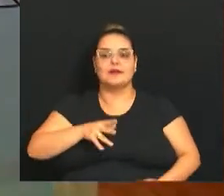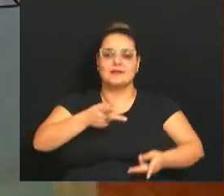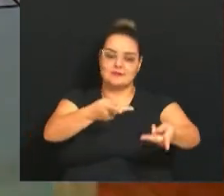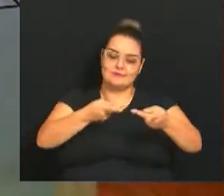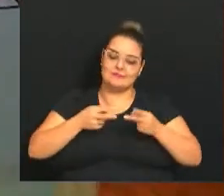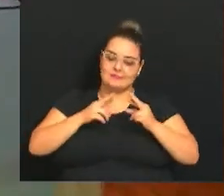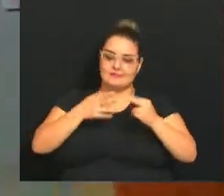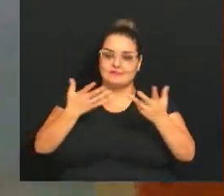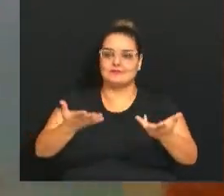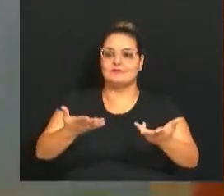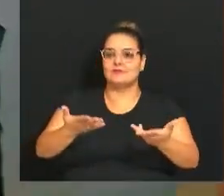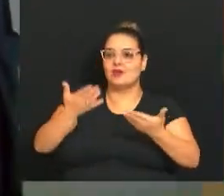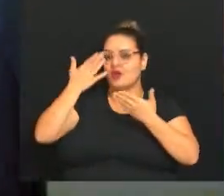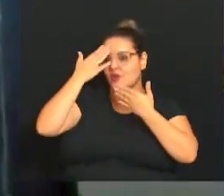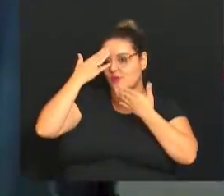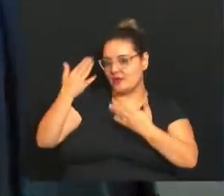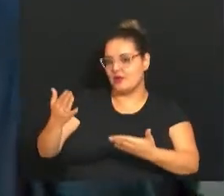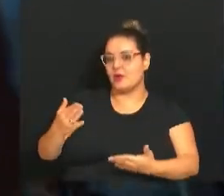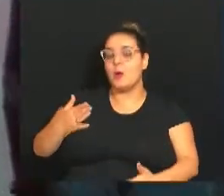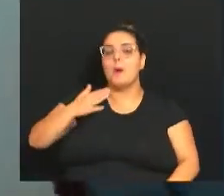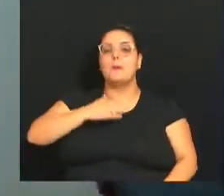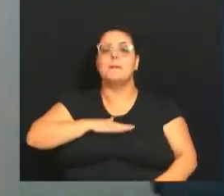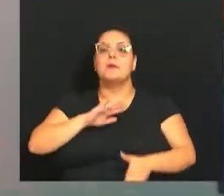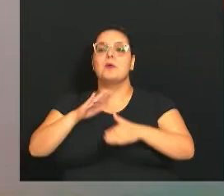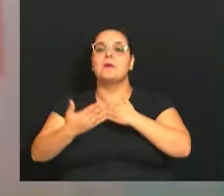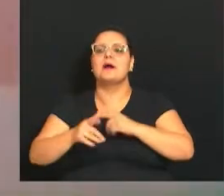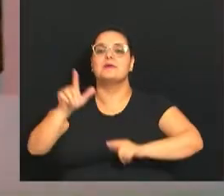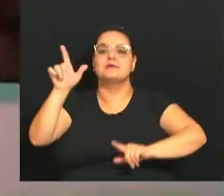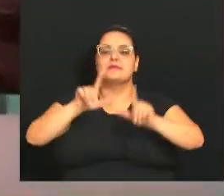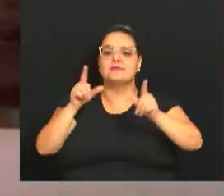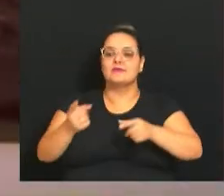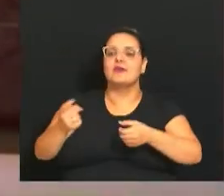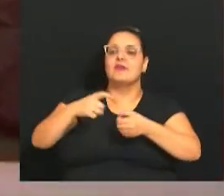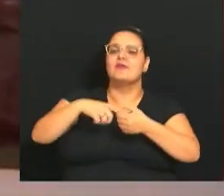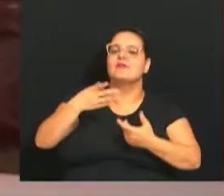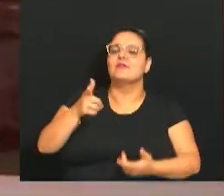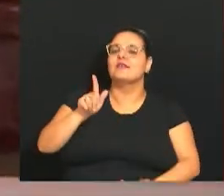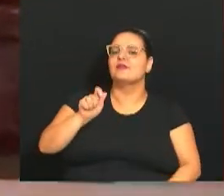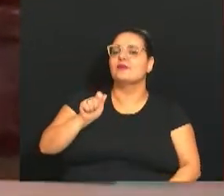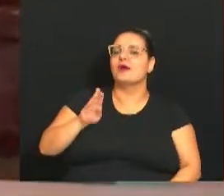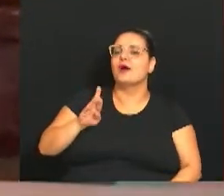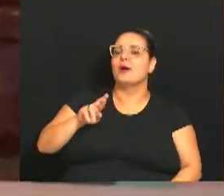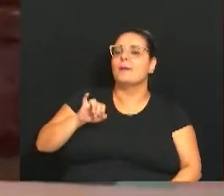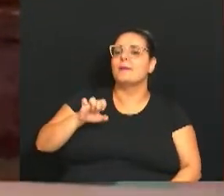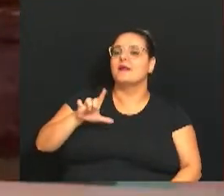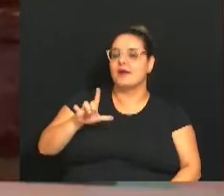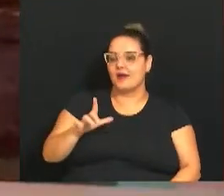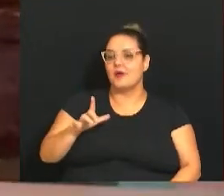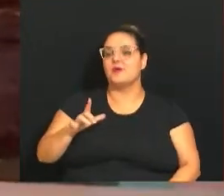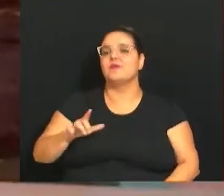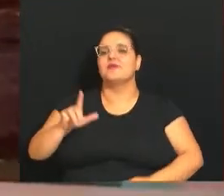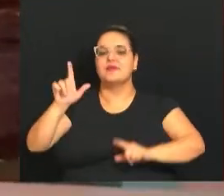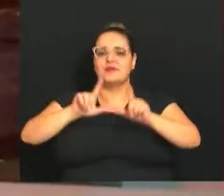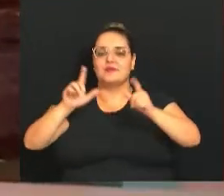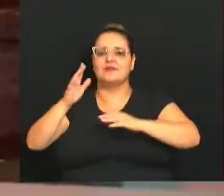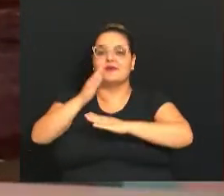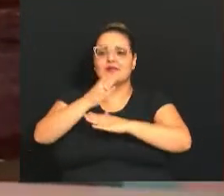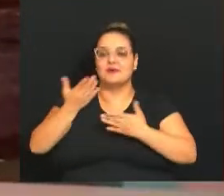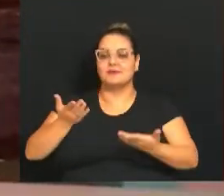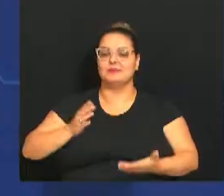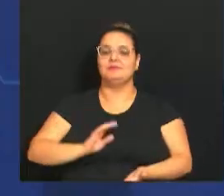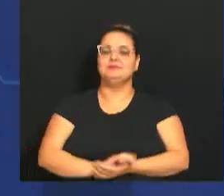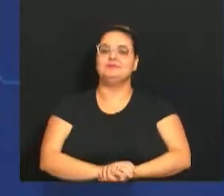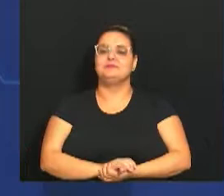De reportagem aqui do Meu Bairro na TV, e eu volto com você, Gabriel Castro, nos estúdios aí da TV Câmara Campinas.